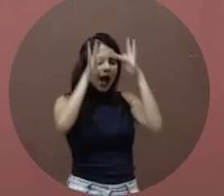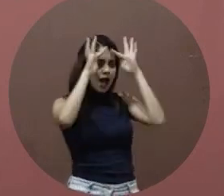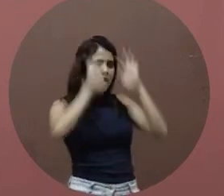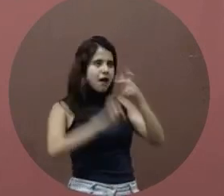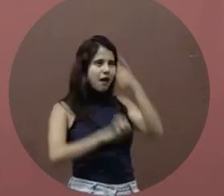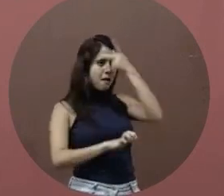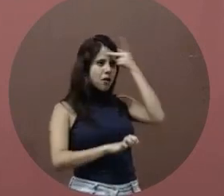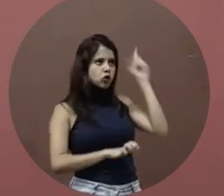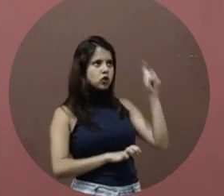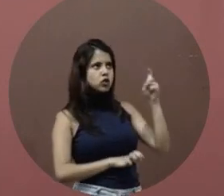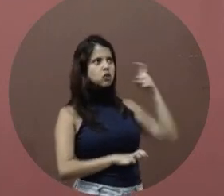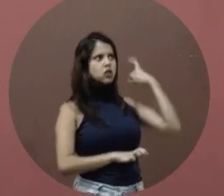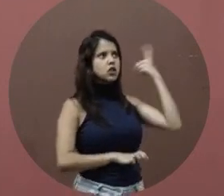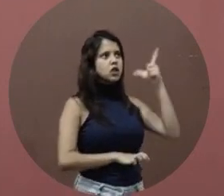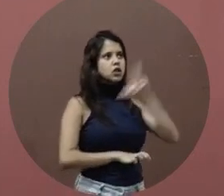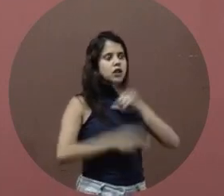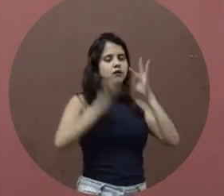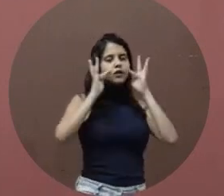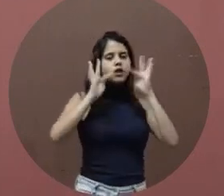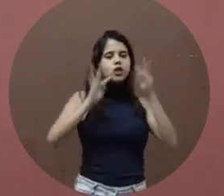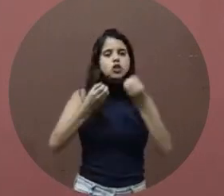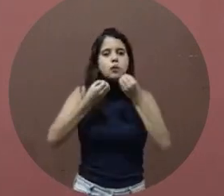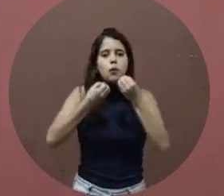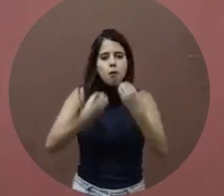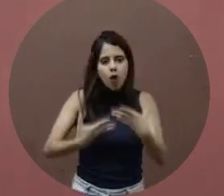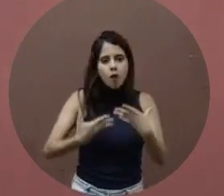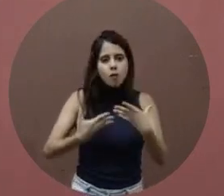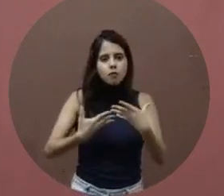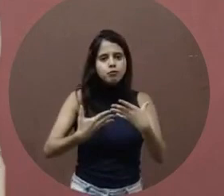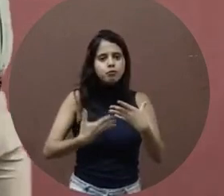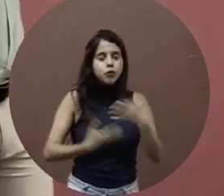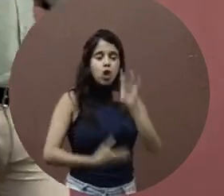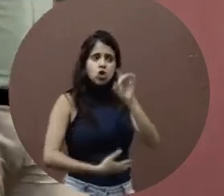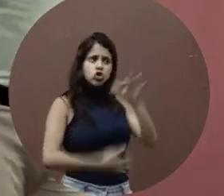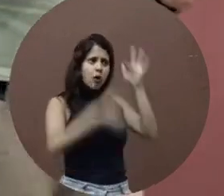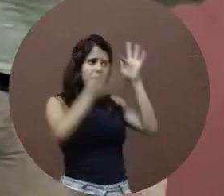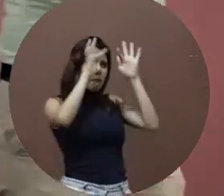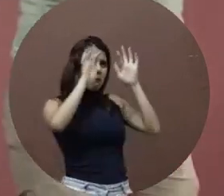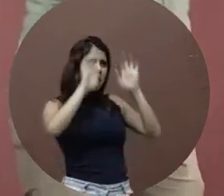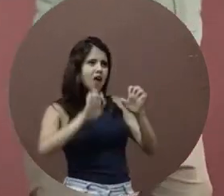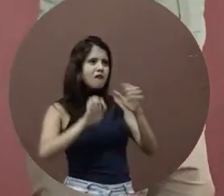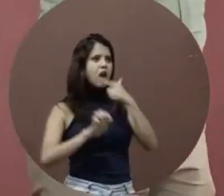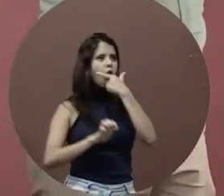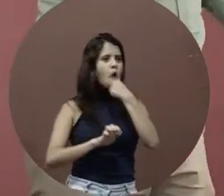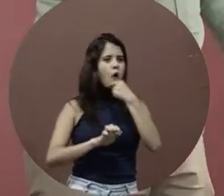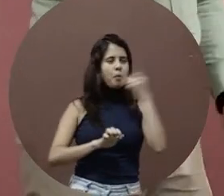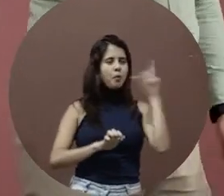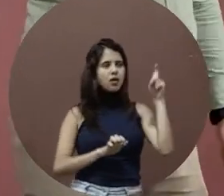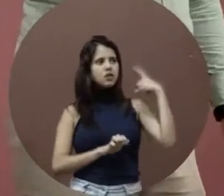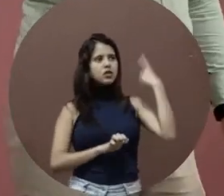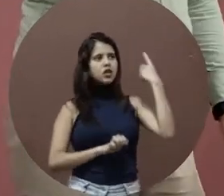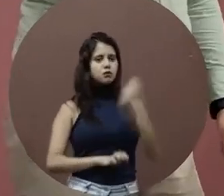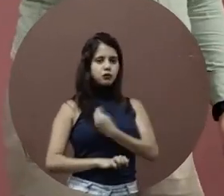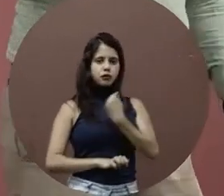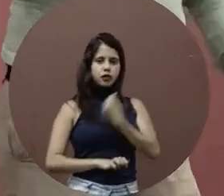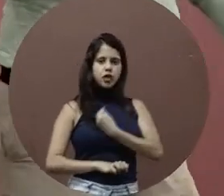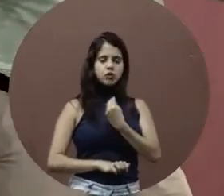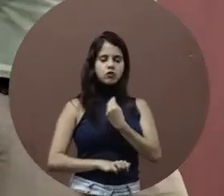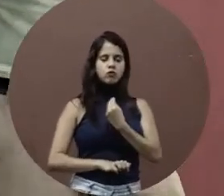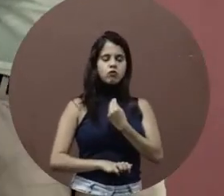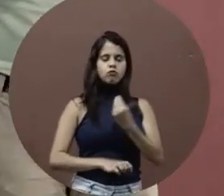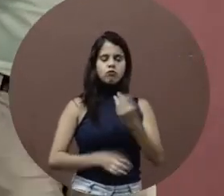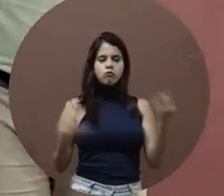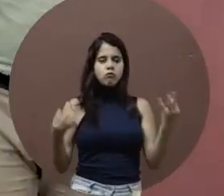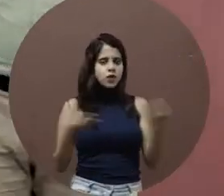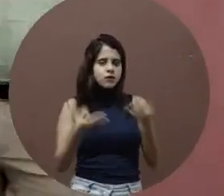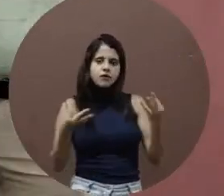obtiveram bom testemunho. Foi pela fé que esses homens viveram vidas fantásticas. Foi pela